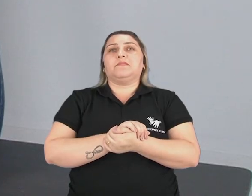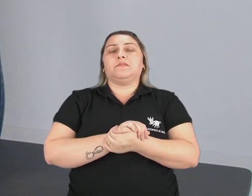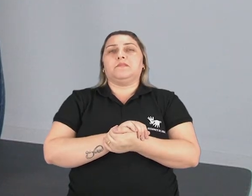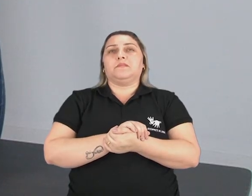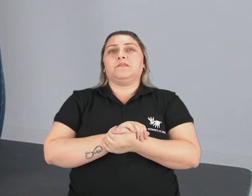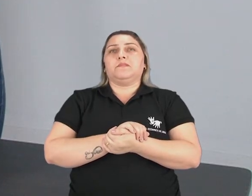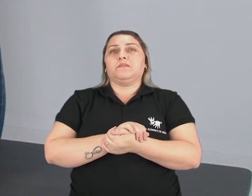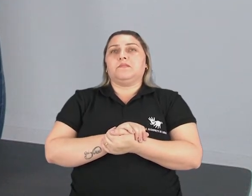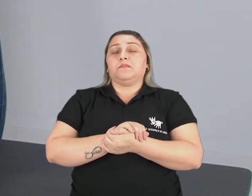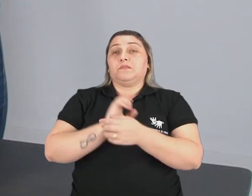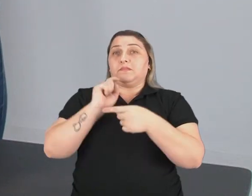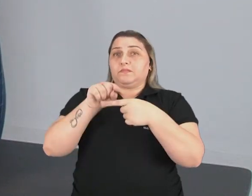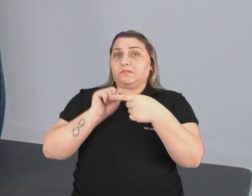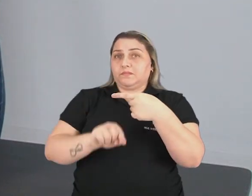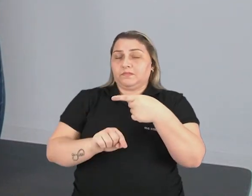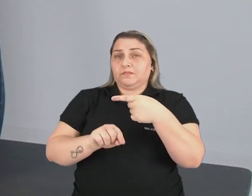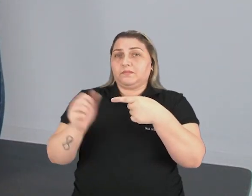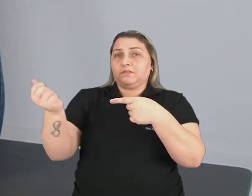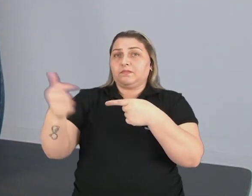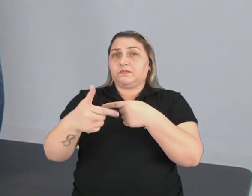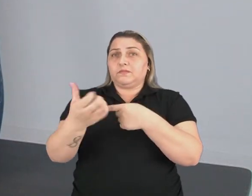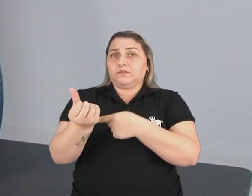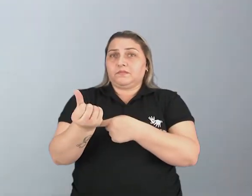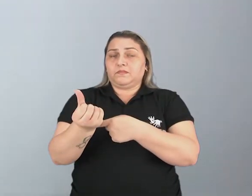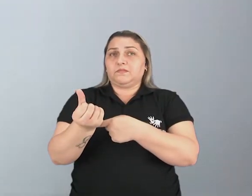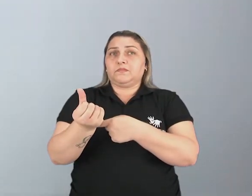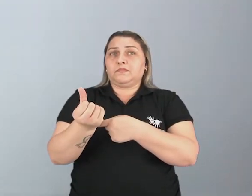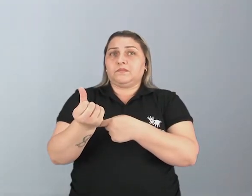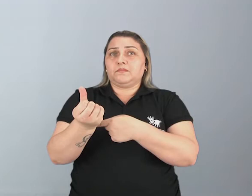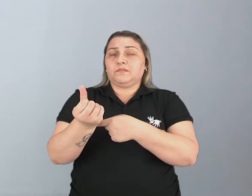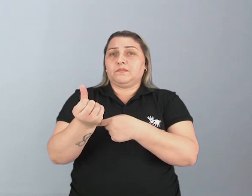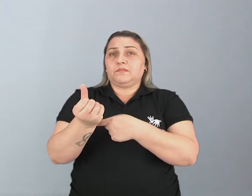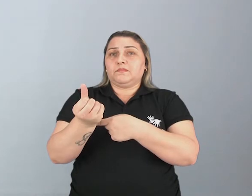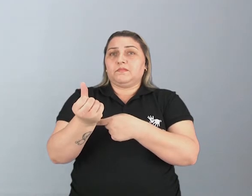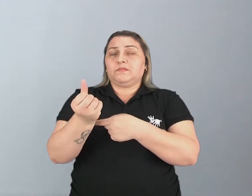menos partes de divisão do que o 6, que o 6,